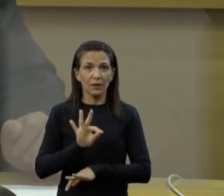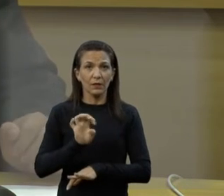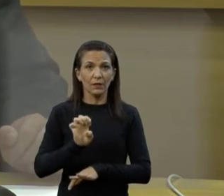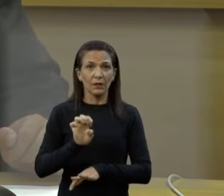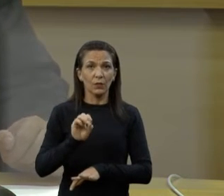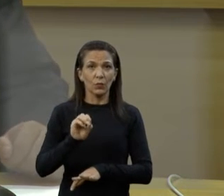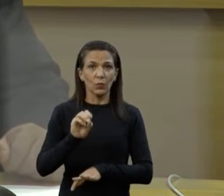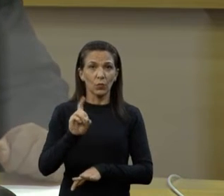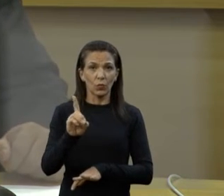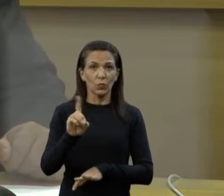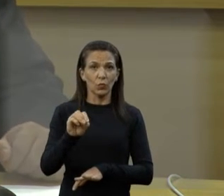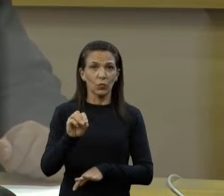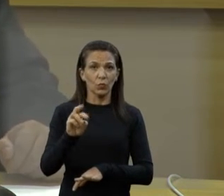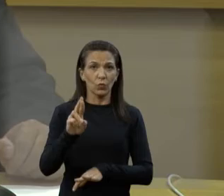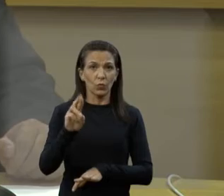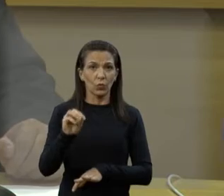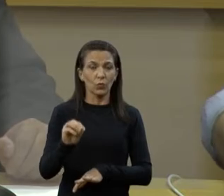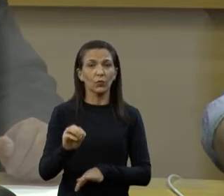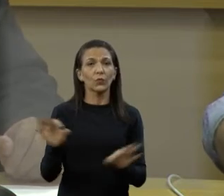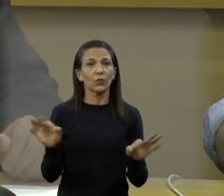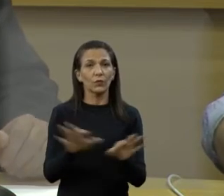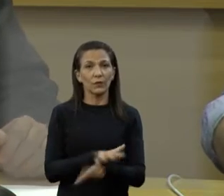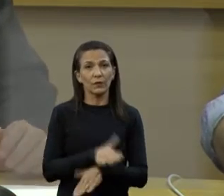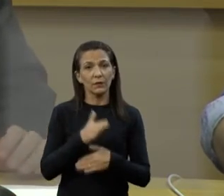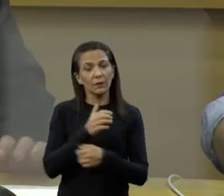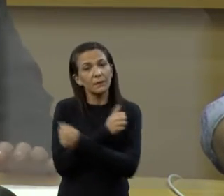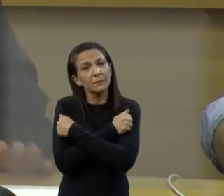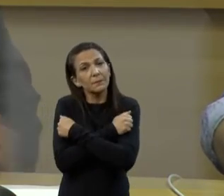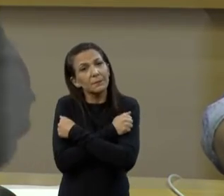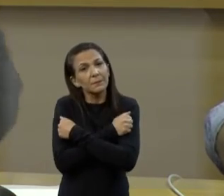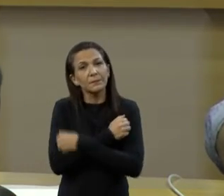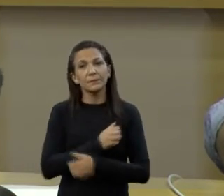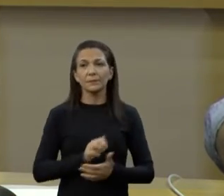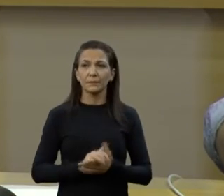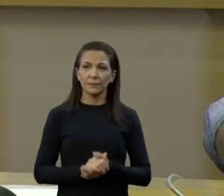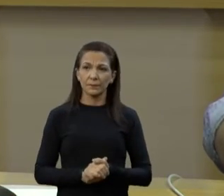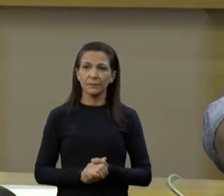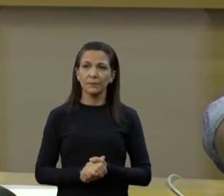Teodoro Borelli bratficher um abraço